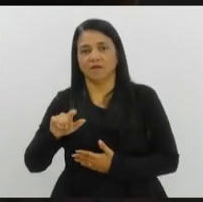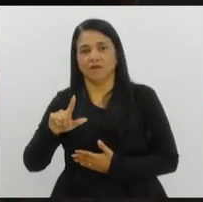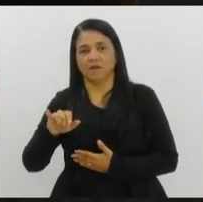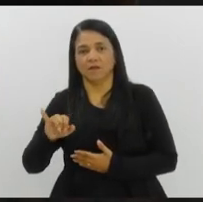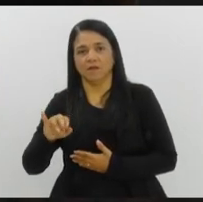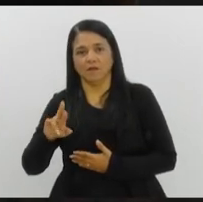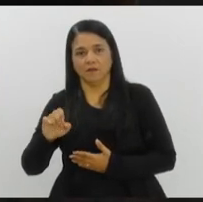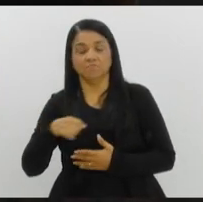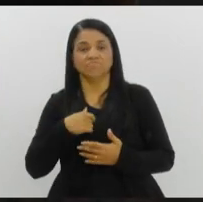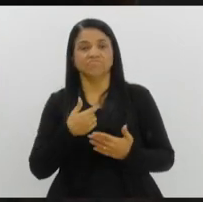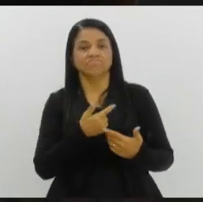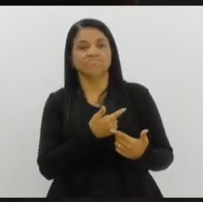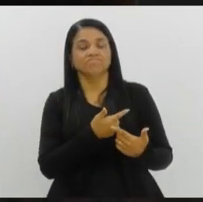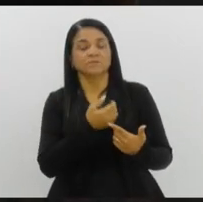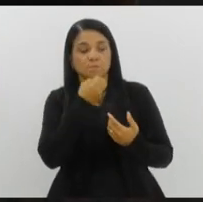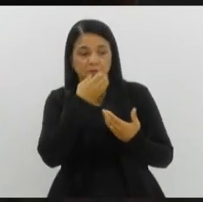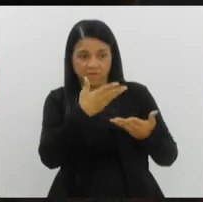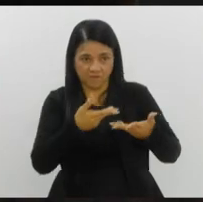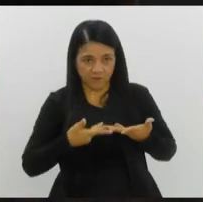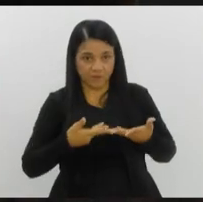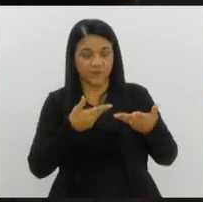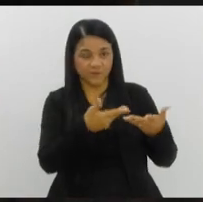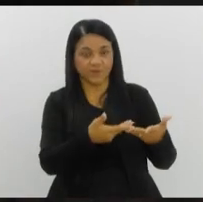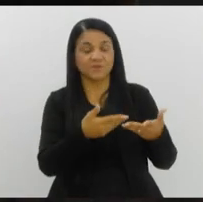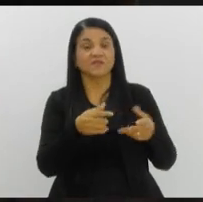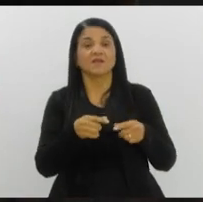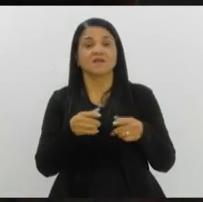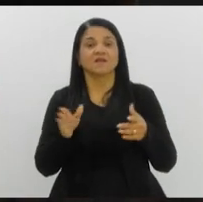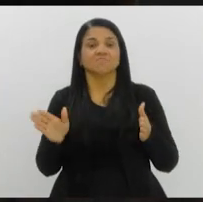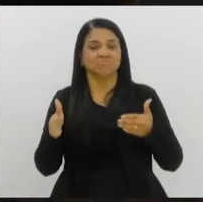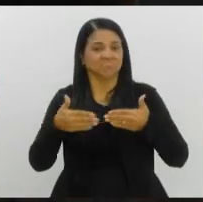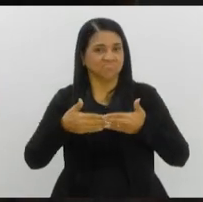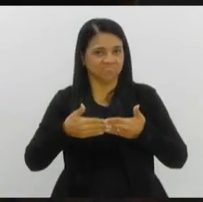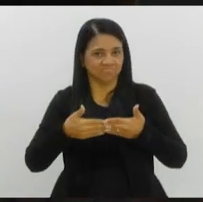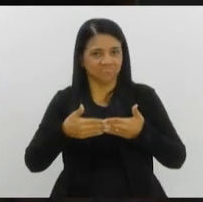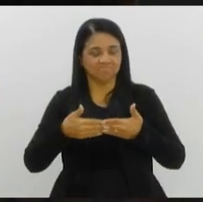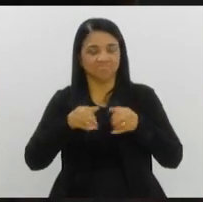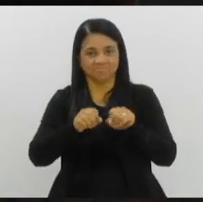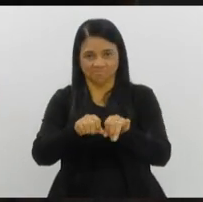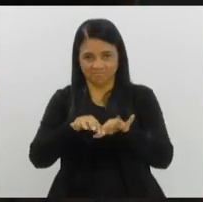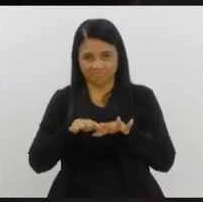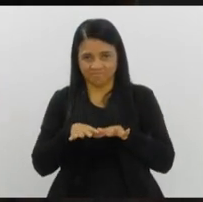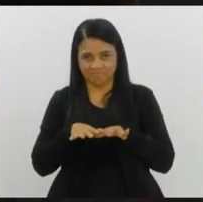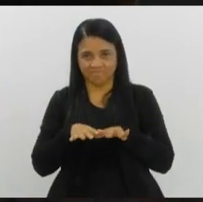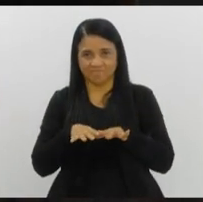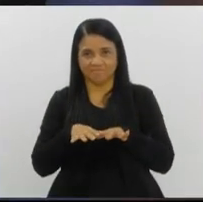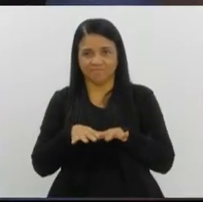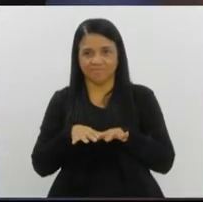Nada mais a tratar, declaro encerrada a presente sessão.